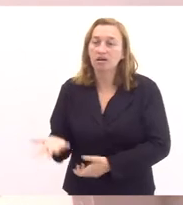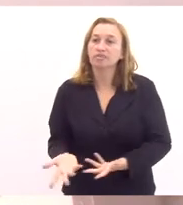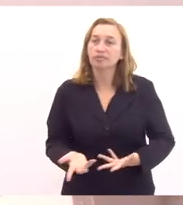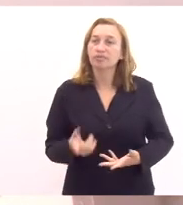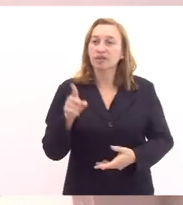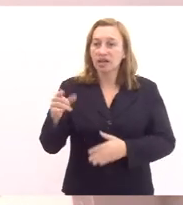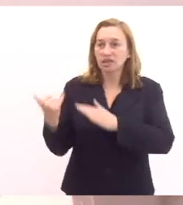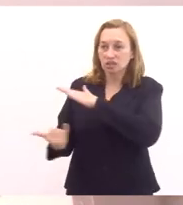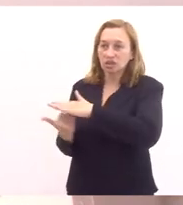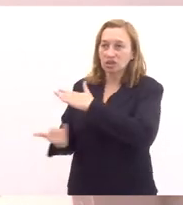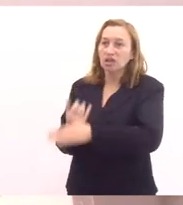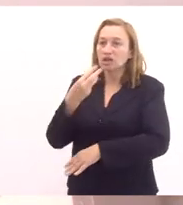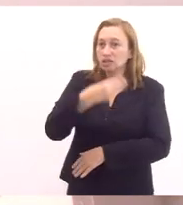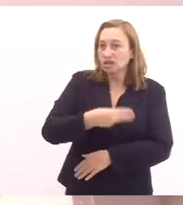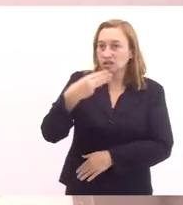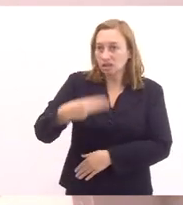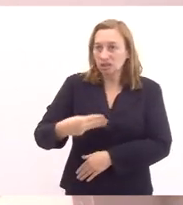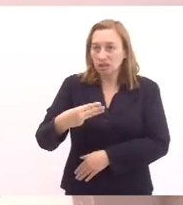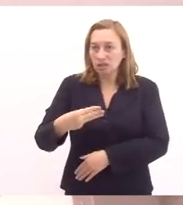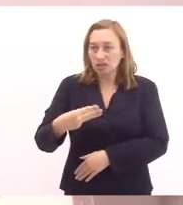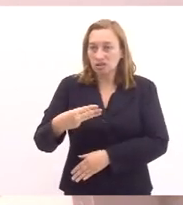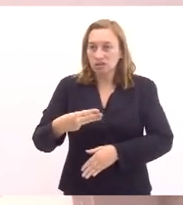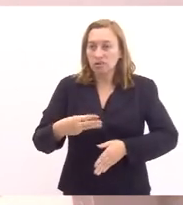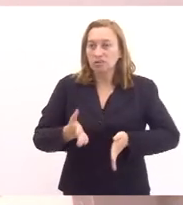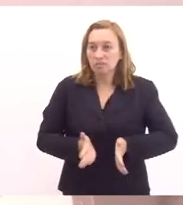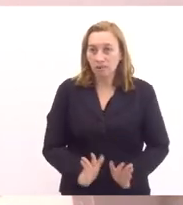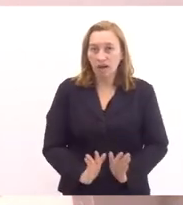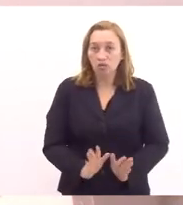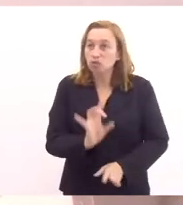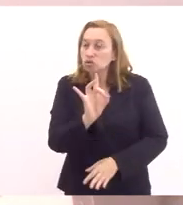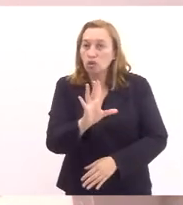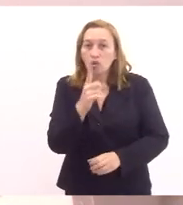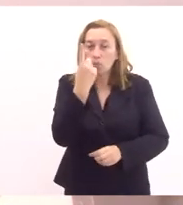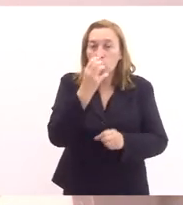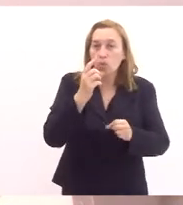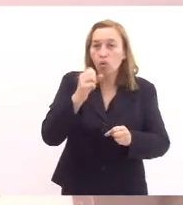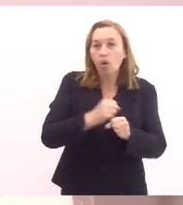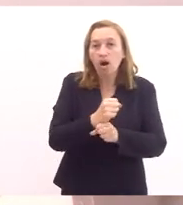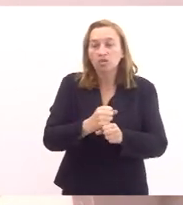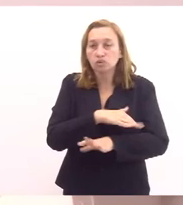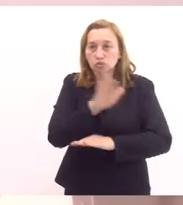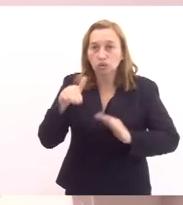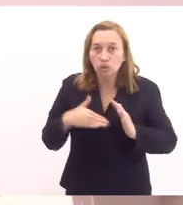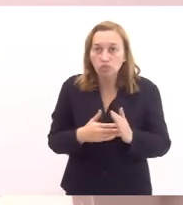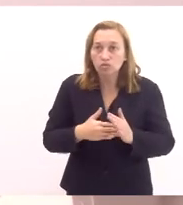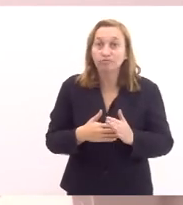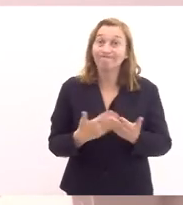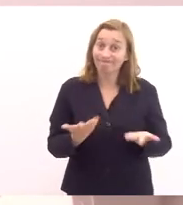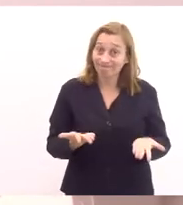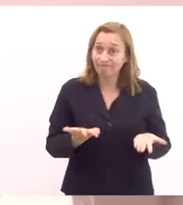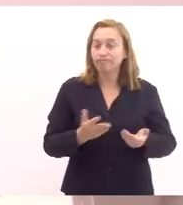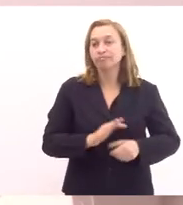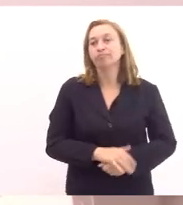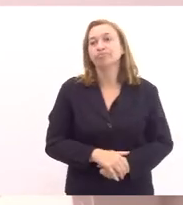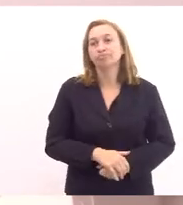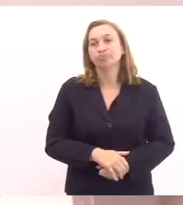essa instituição teve apenas 33 partidos um ano inteiro né e